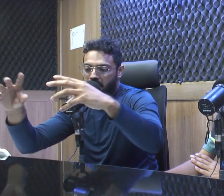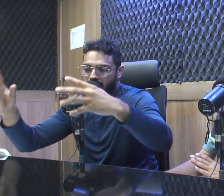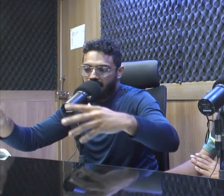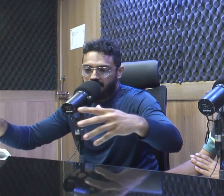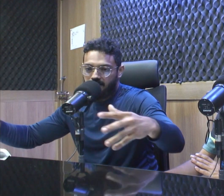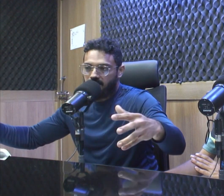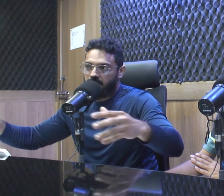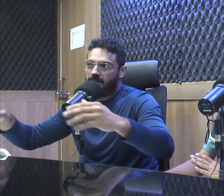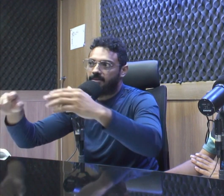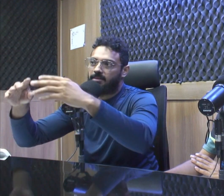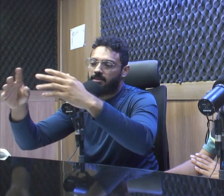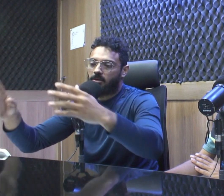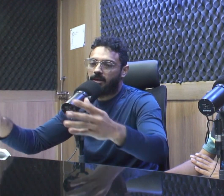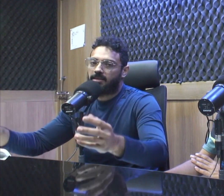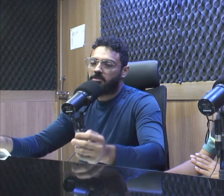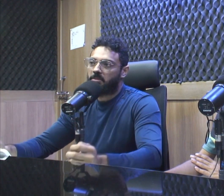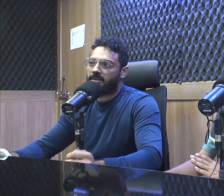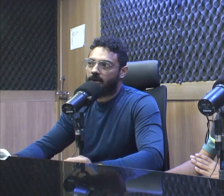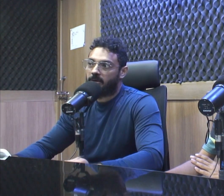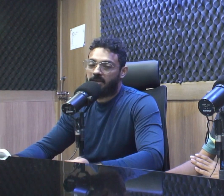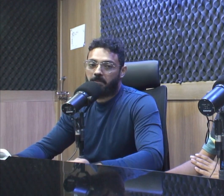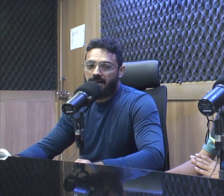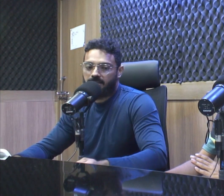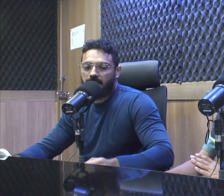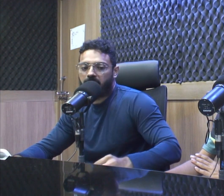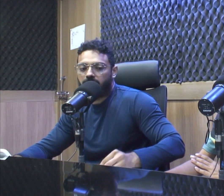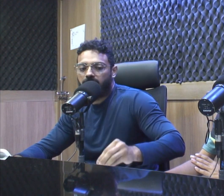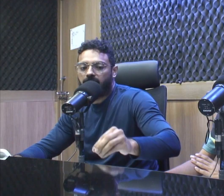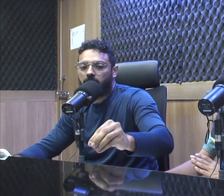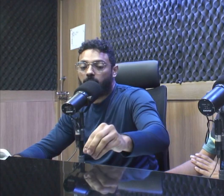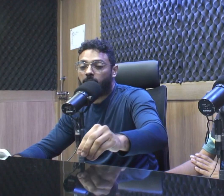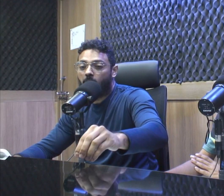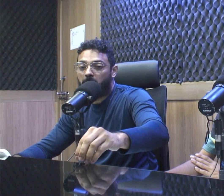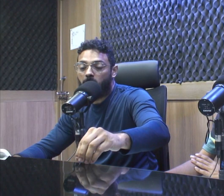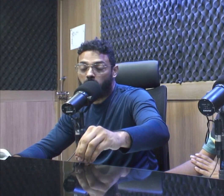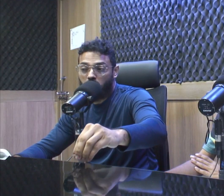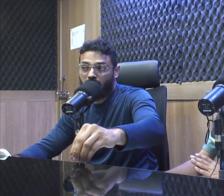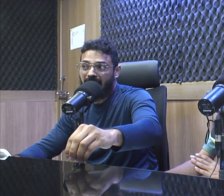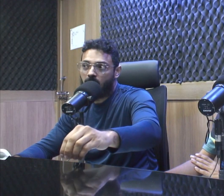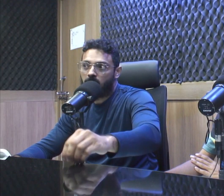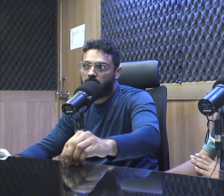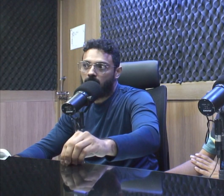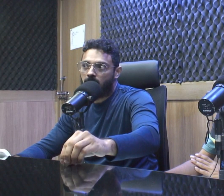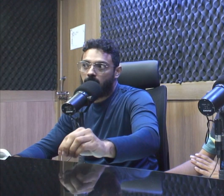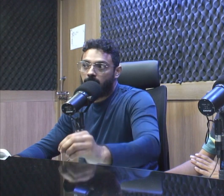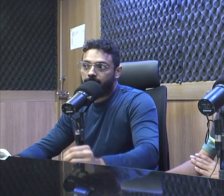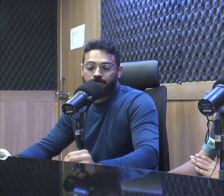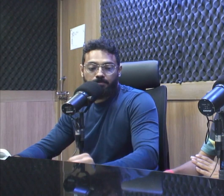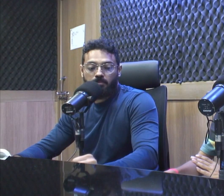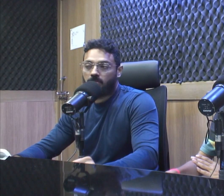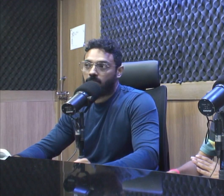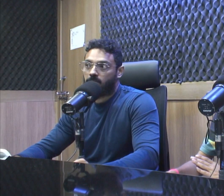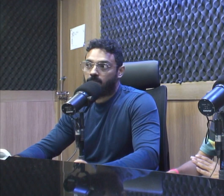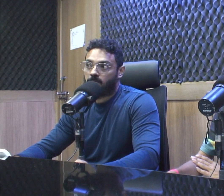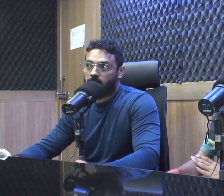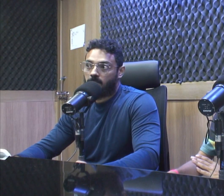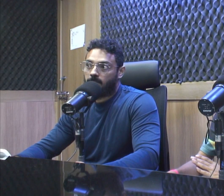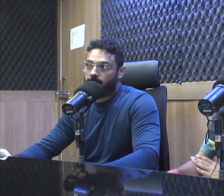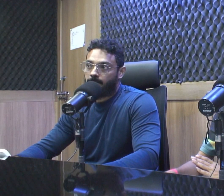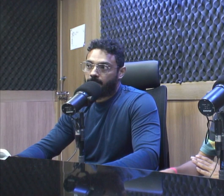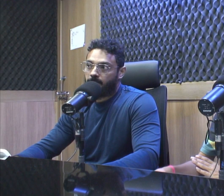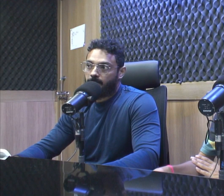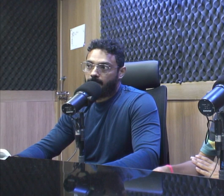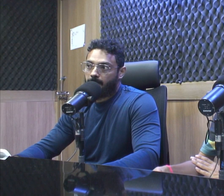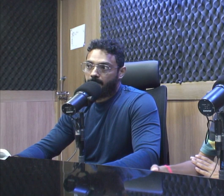muitas camadas que fazem isso se tornar racismo ambiental e que impacta a periferia de uma forma muito brutal. Mas hoje qual seria a maior demanda